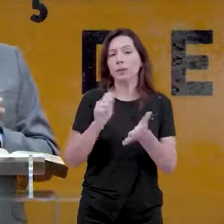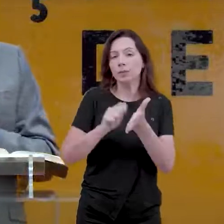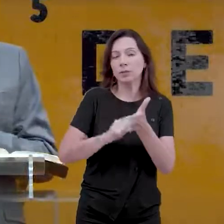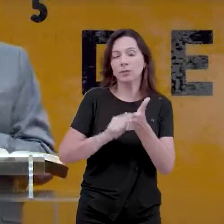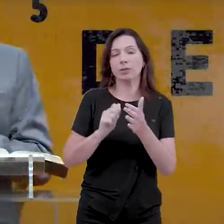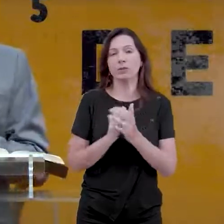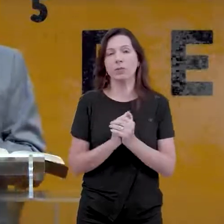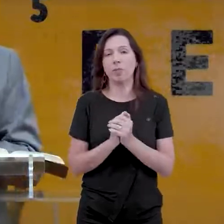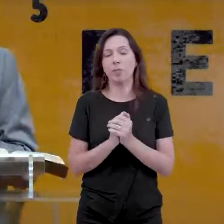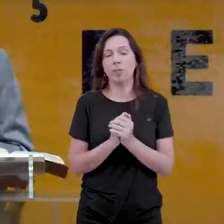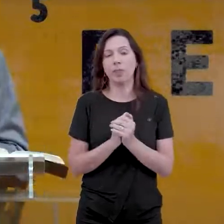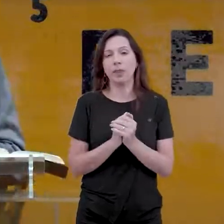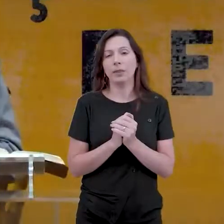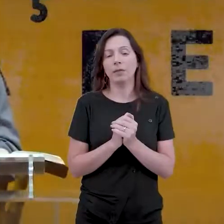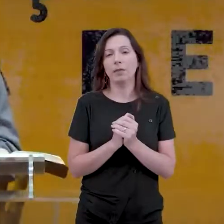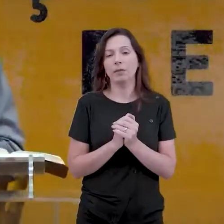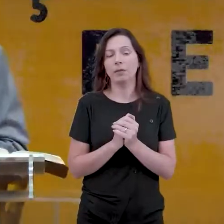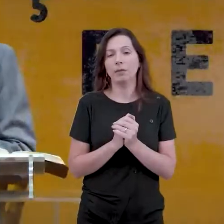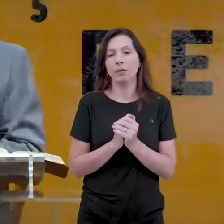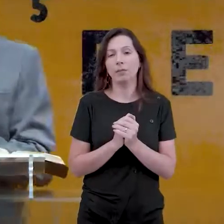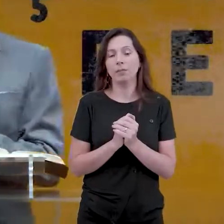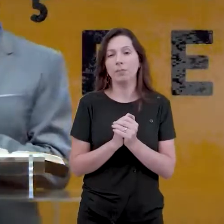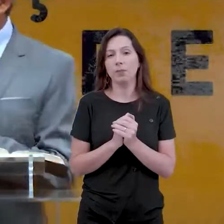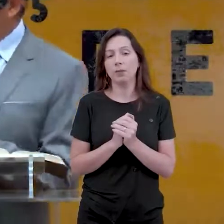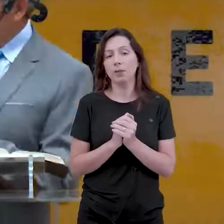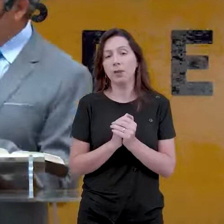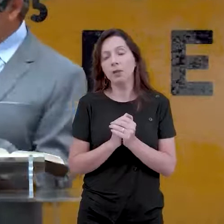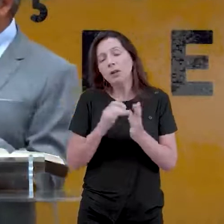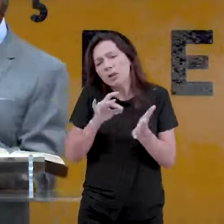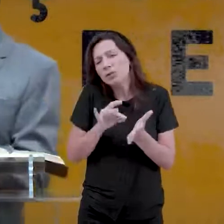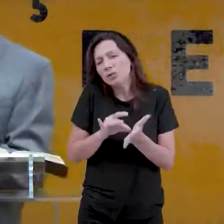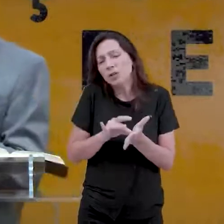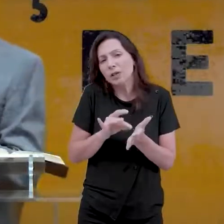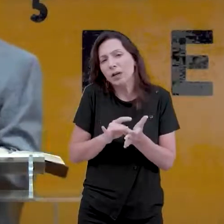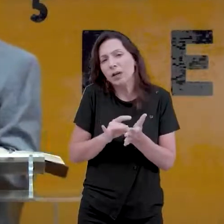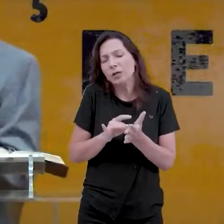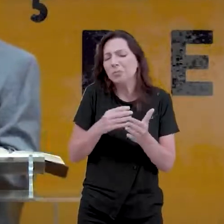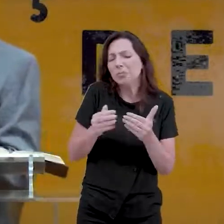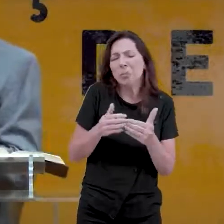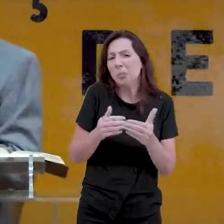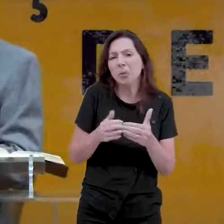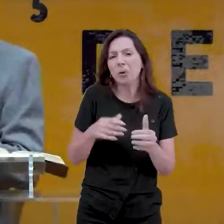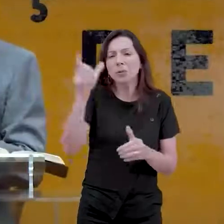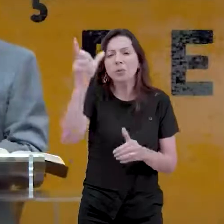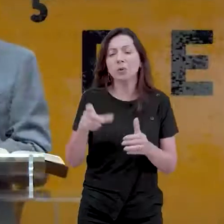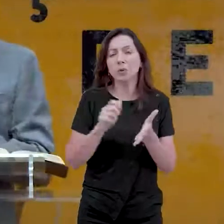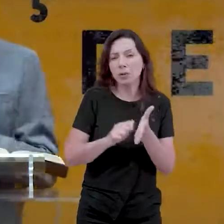estava fugindo do seu filho Absalão. Na verdade, não importa tanto quem seja o